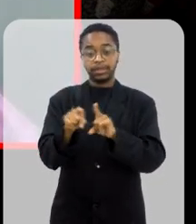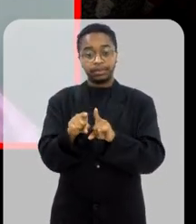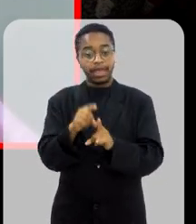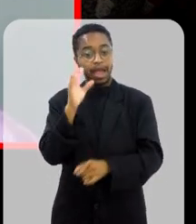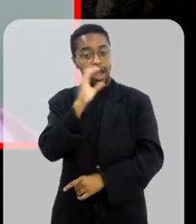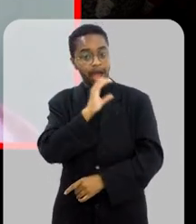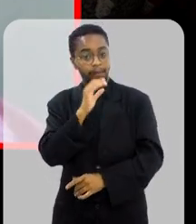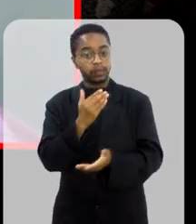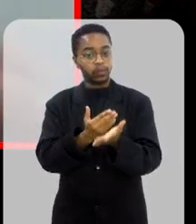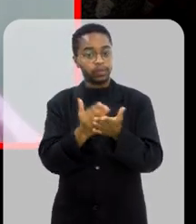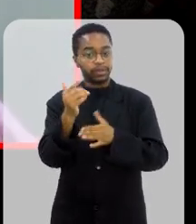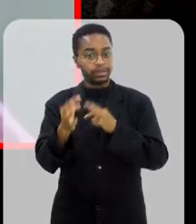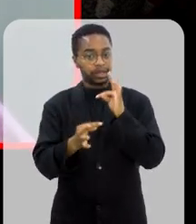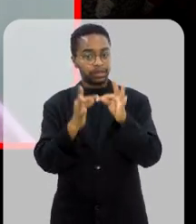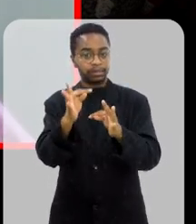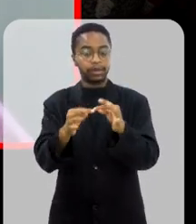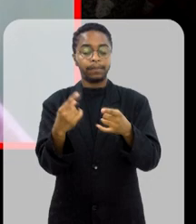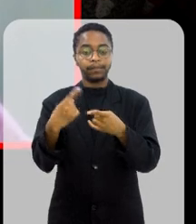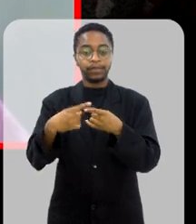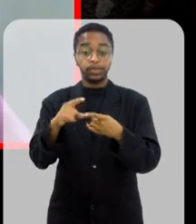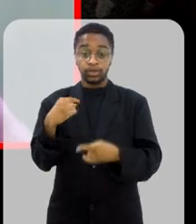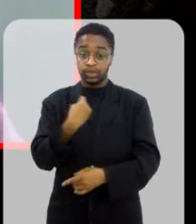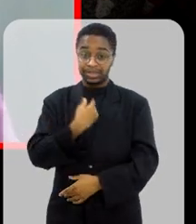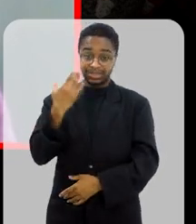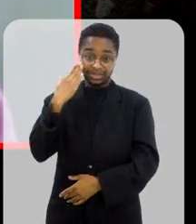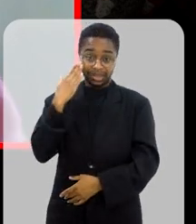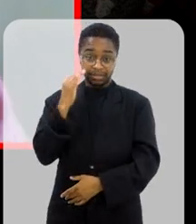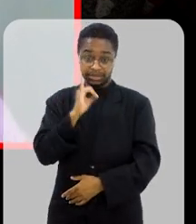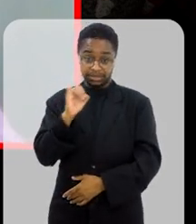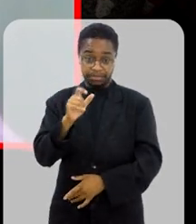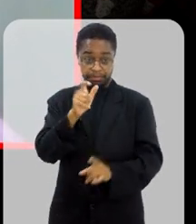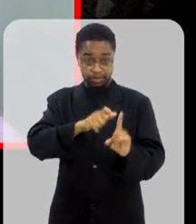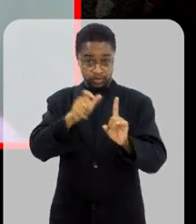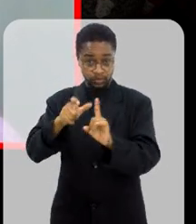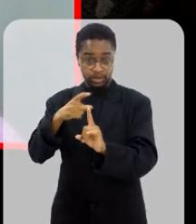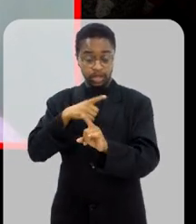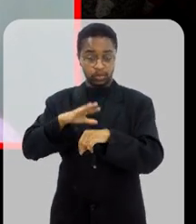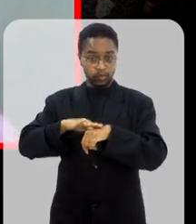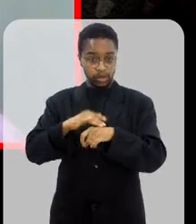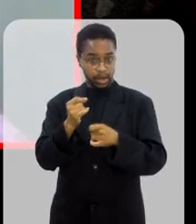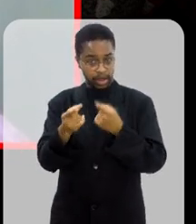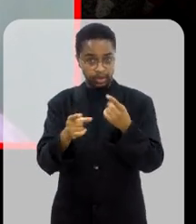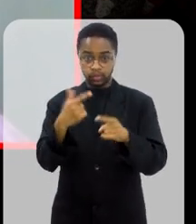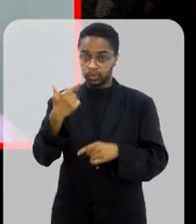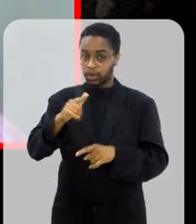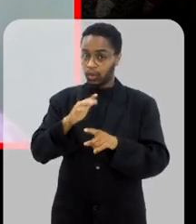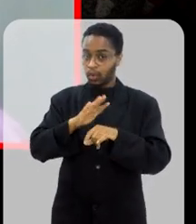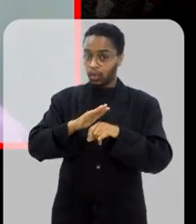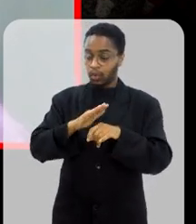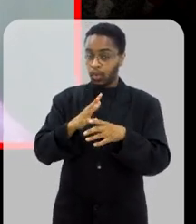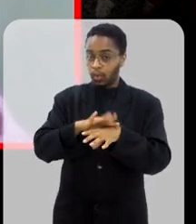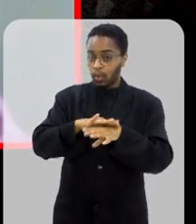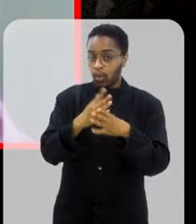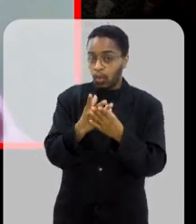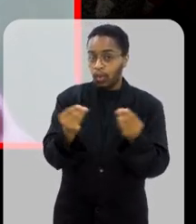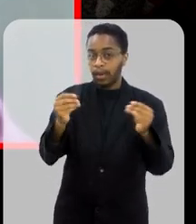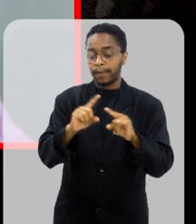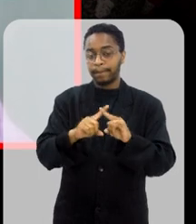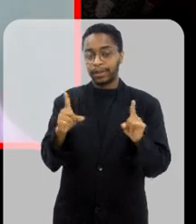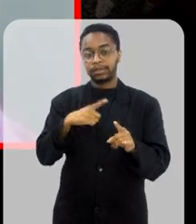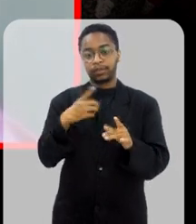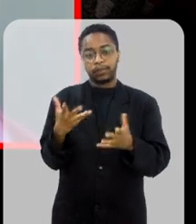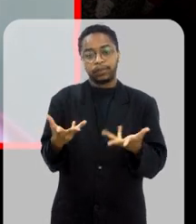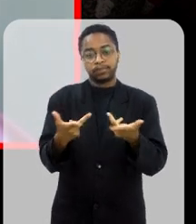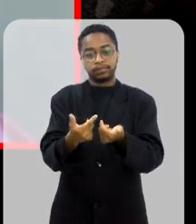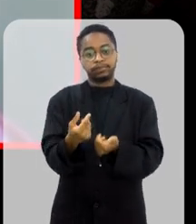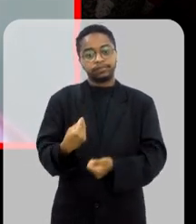diagnóstico, começar rapidamente o tratamento. Que nós sabemos que a pessoa com doença rara não vai ter cura, mas vai ter uma qualidade de